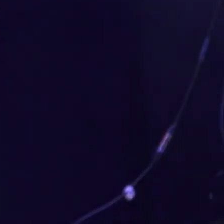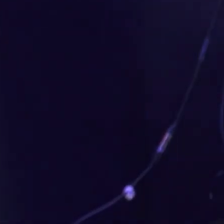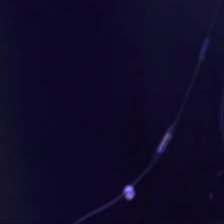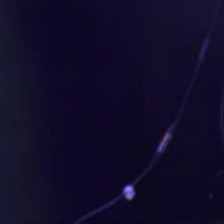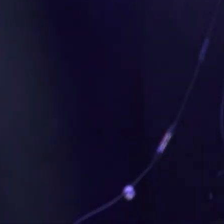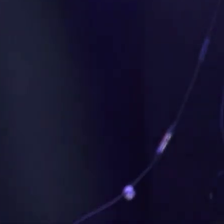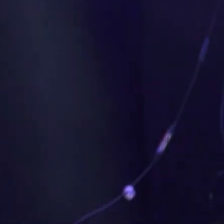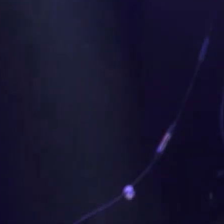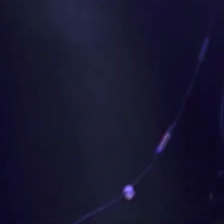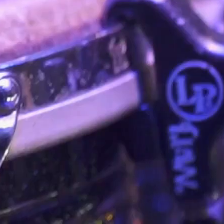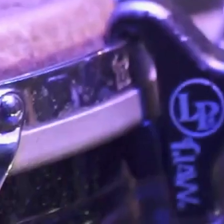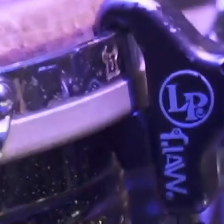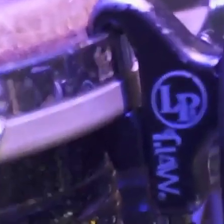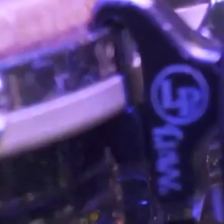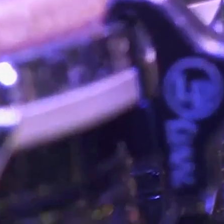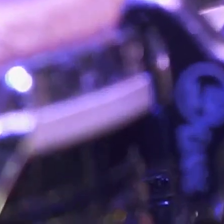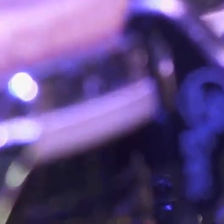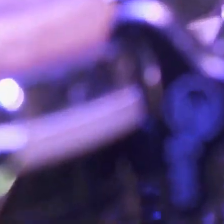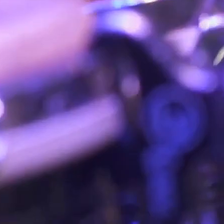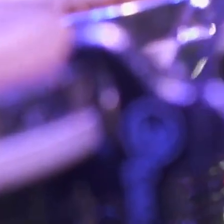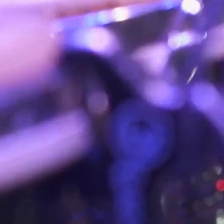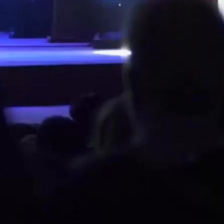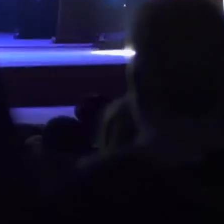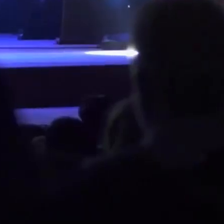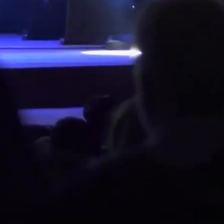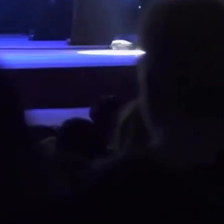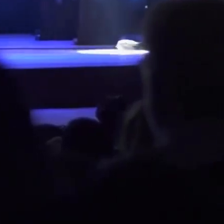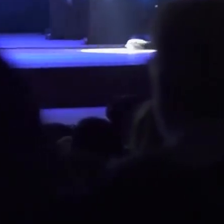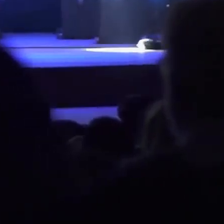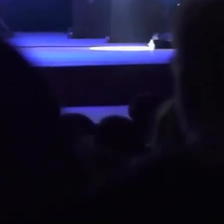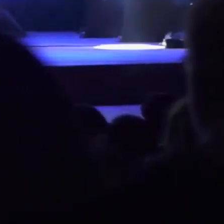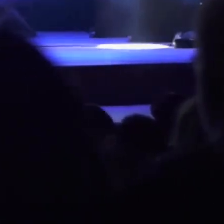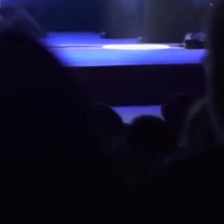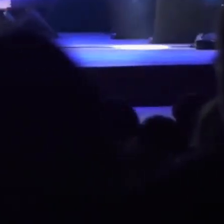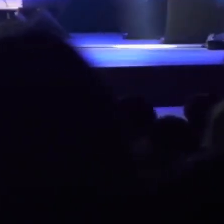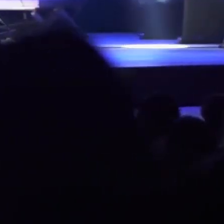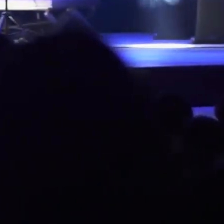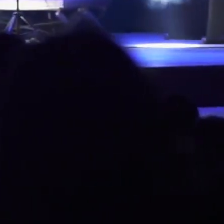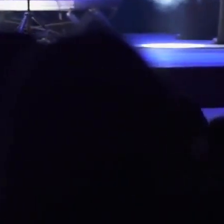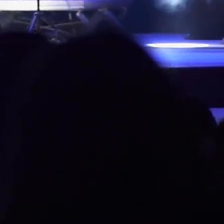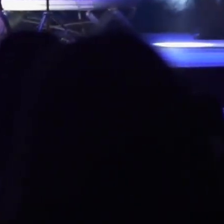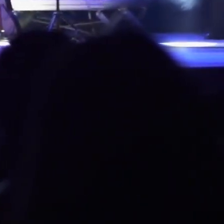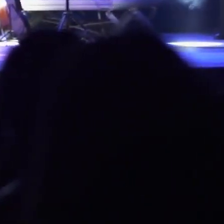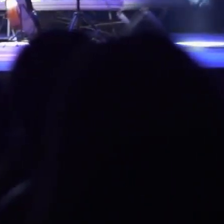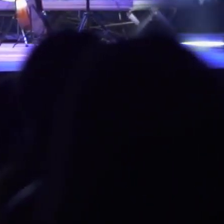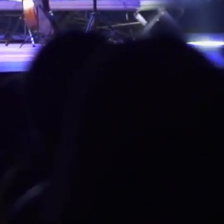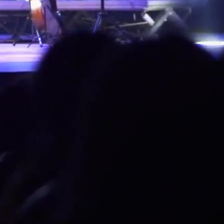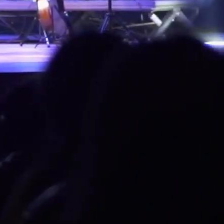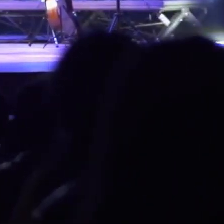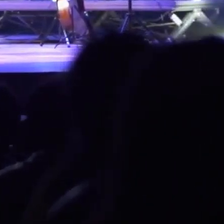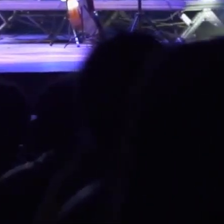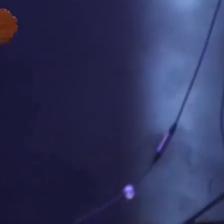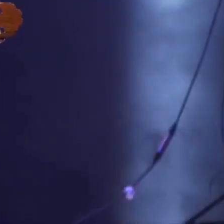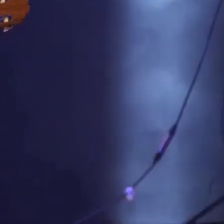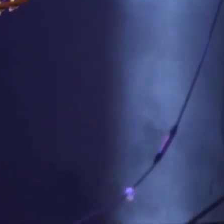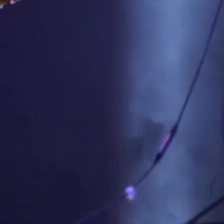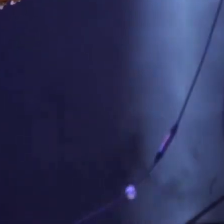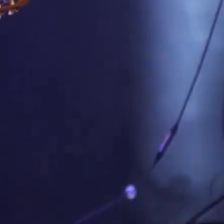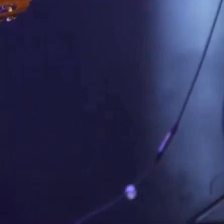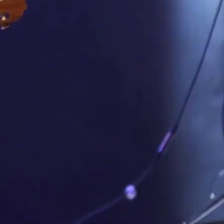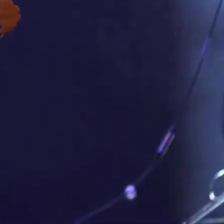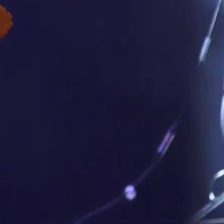da ovinha ali do arinho. Sou amazonês, não é fuleiragem, eu sou bem